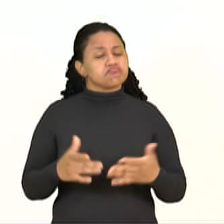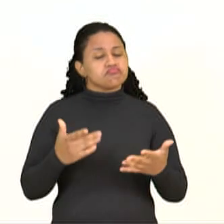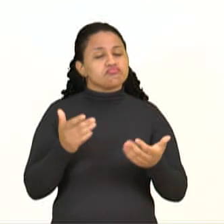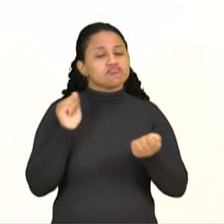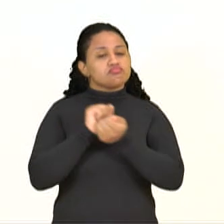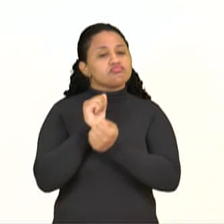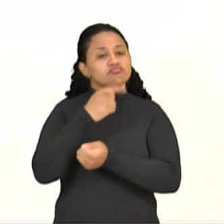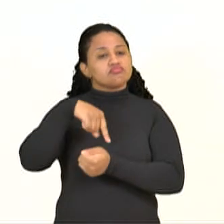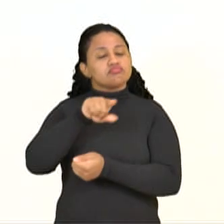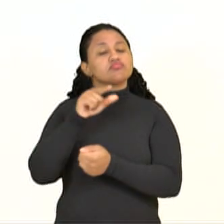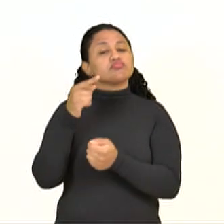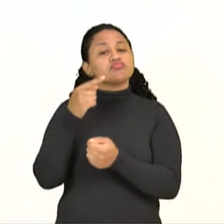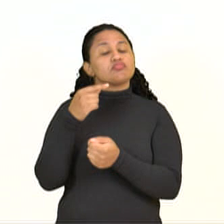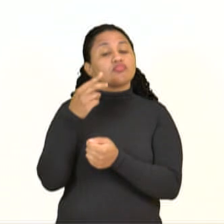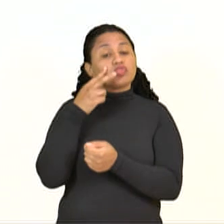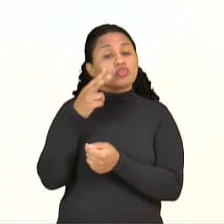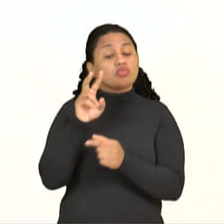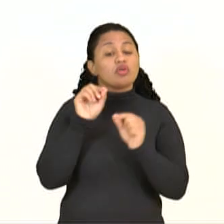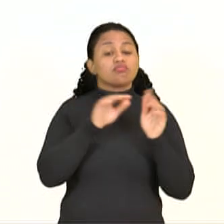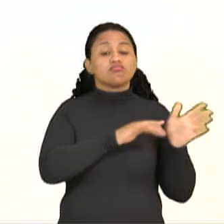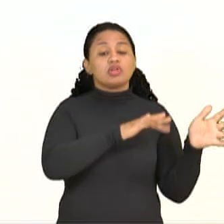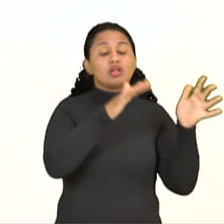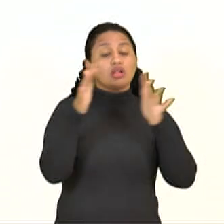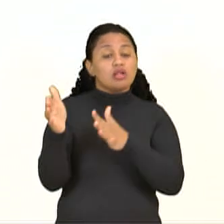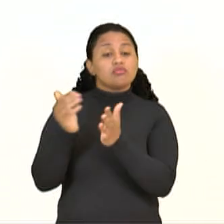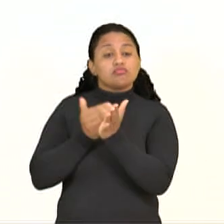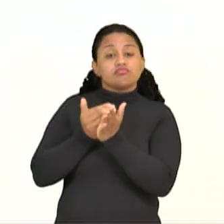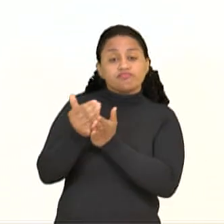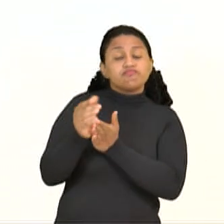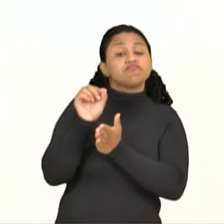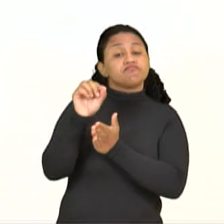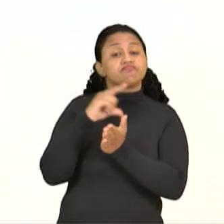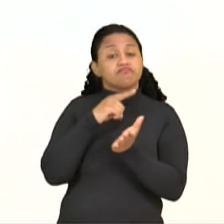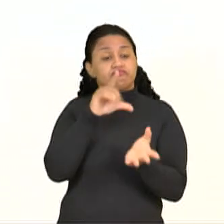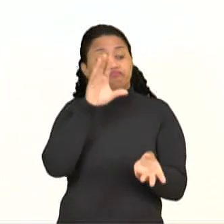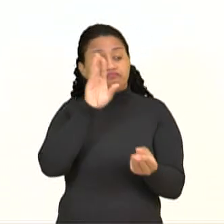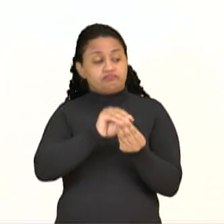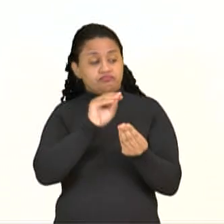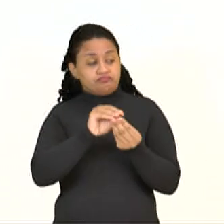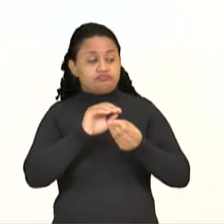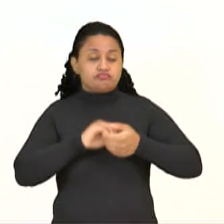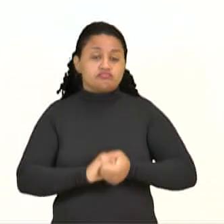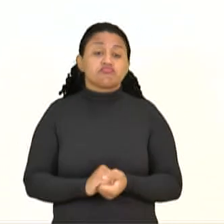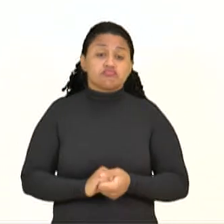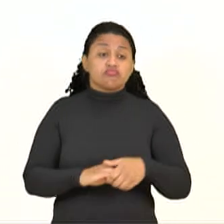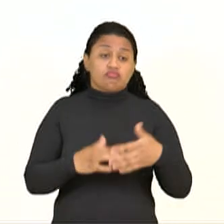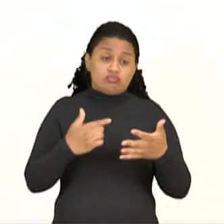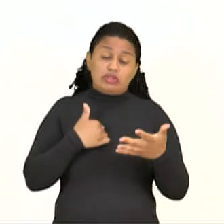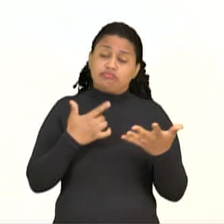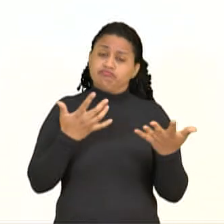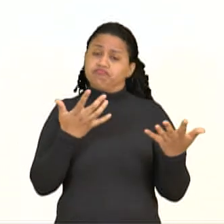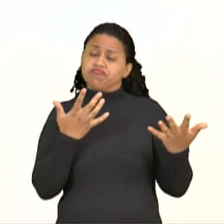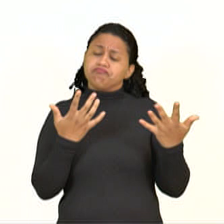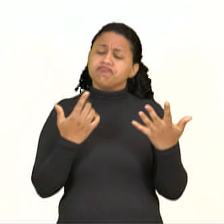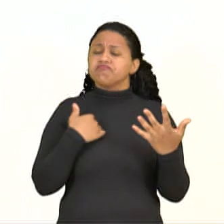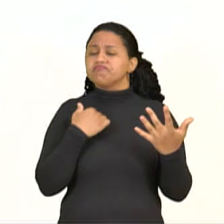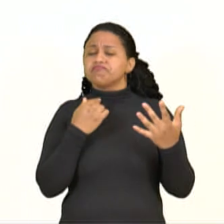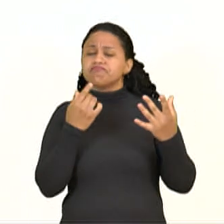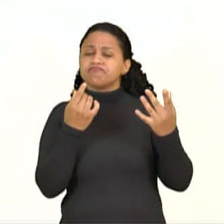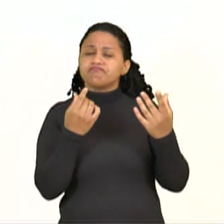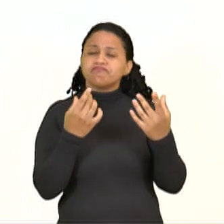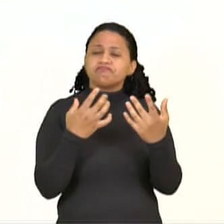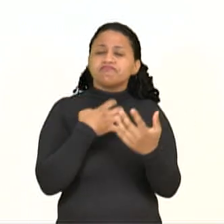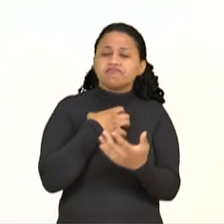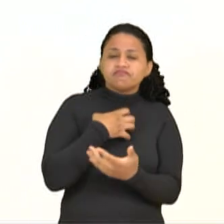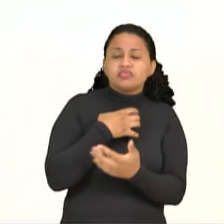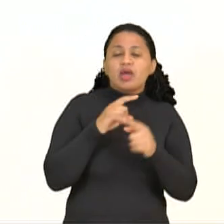juntos acompanhar os movimentos iniciais dessa resenha. Bastante frágil, diga-se de passagem,